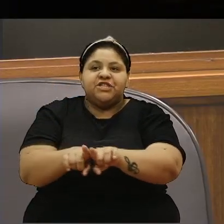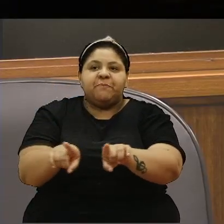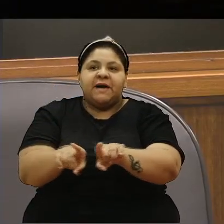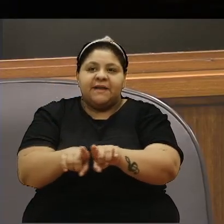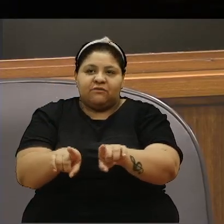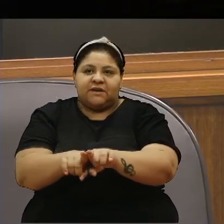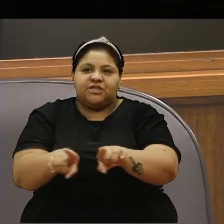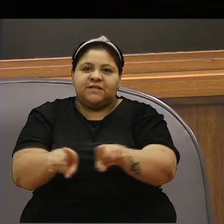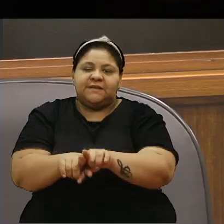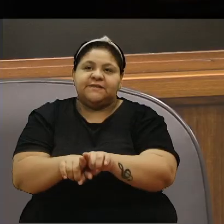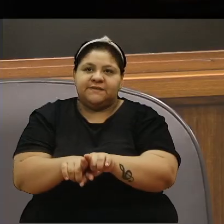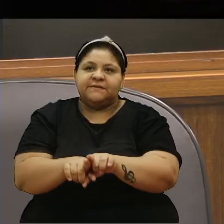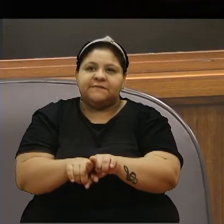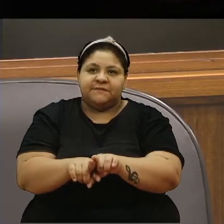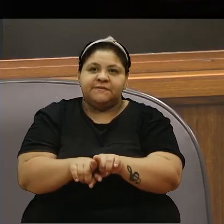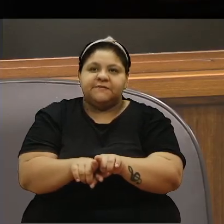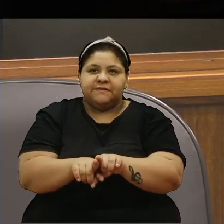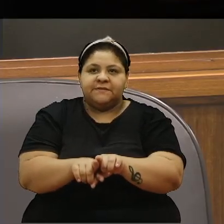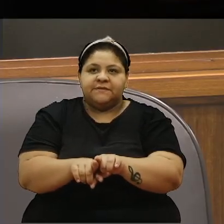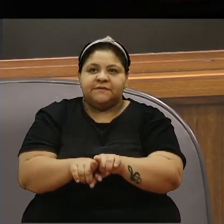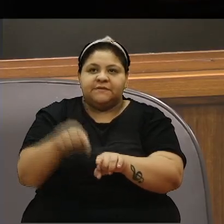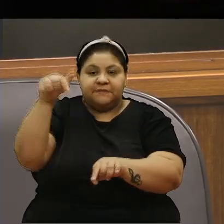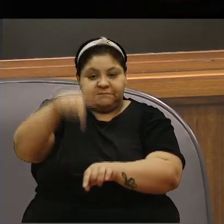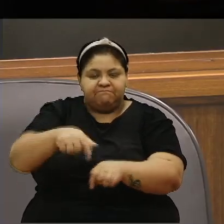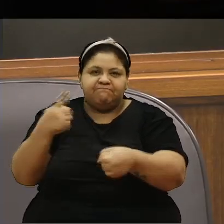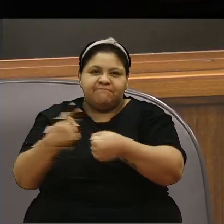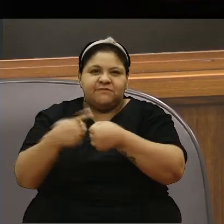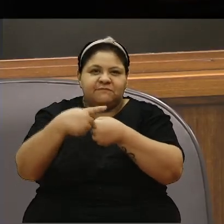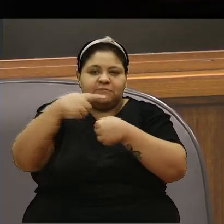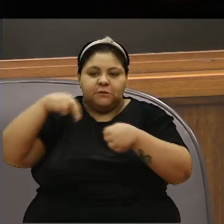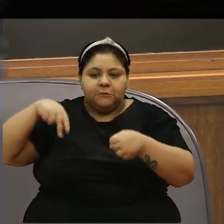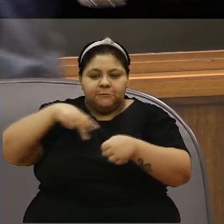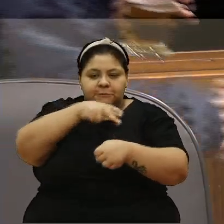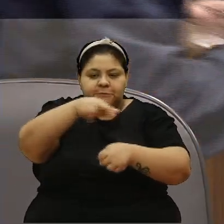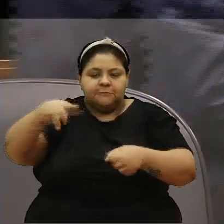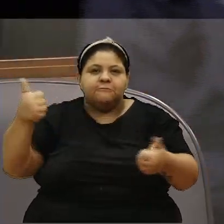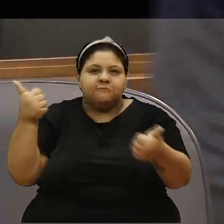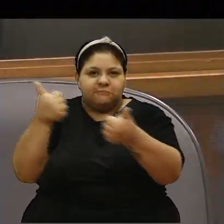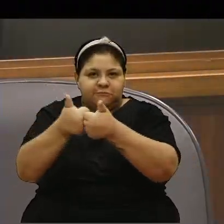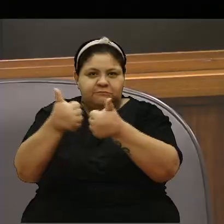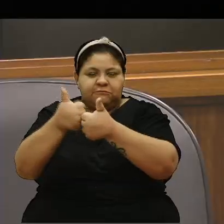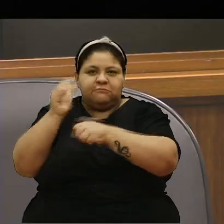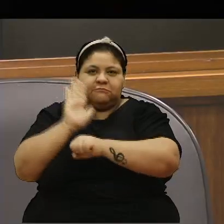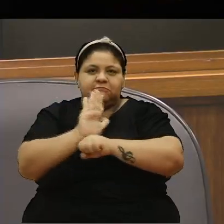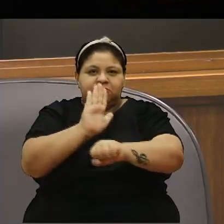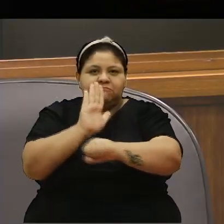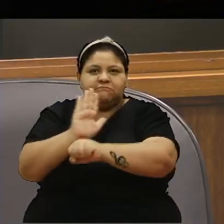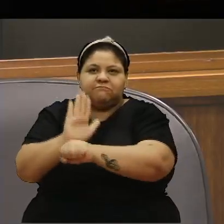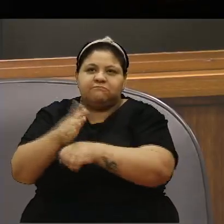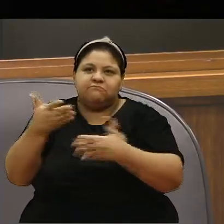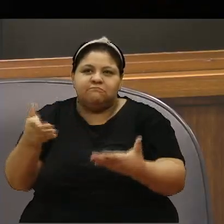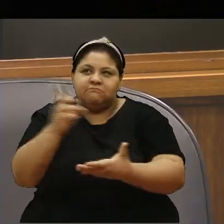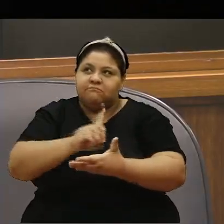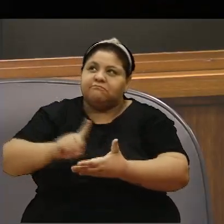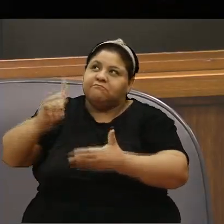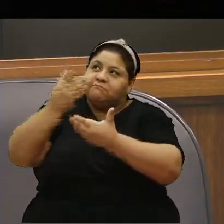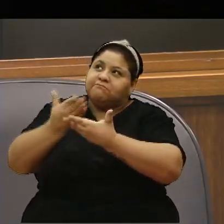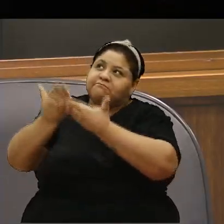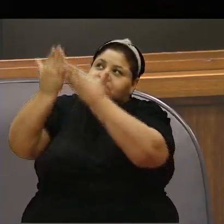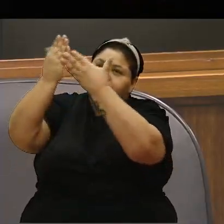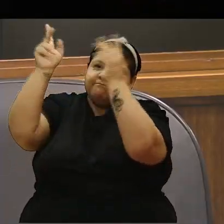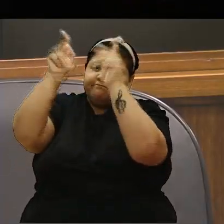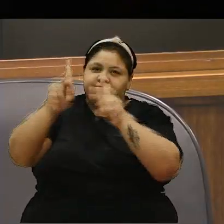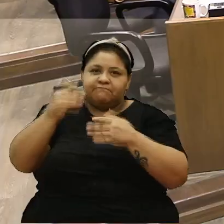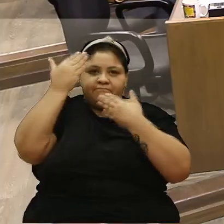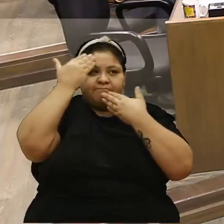campanha que ele esteve para baixo e para cima nessa cidade inteira, ao meu lado, nos ajudando. Então, que Deus o tenha e que ele vá em paz.